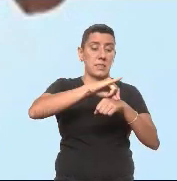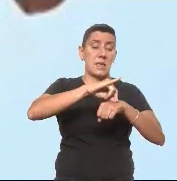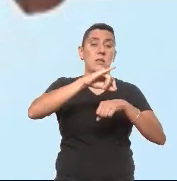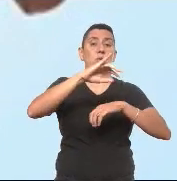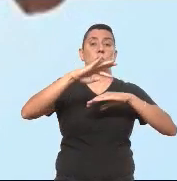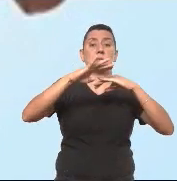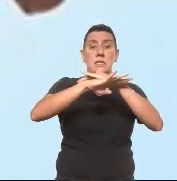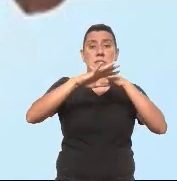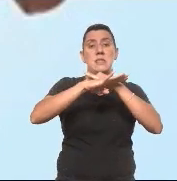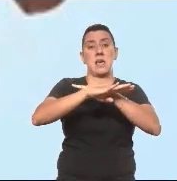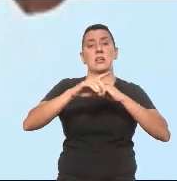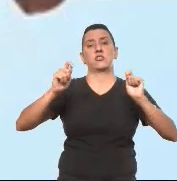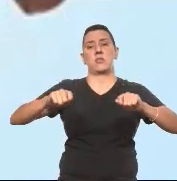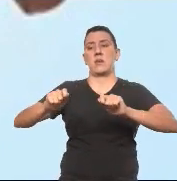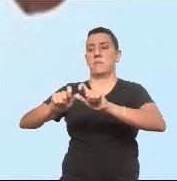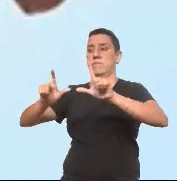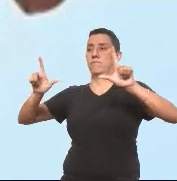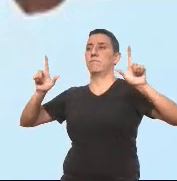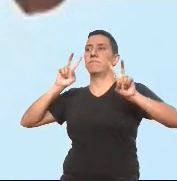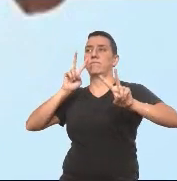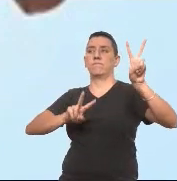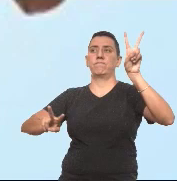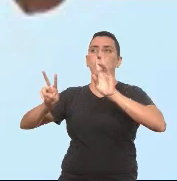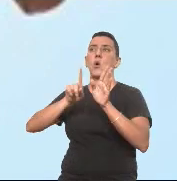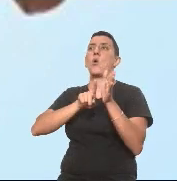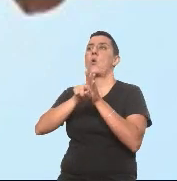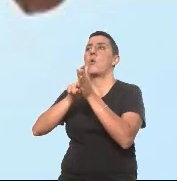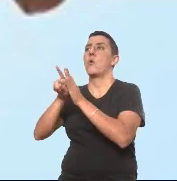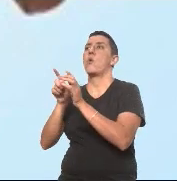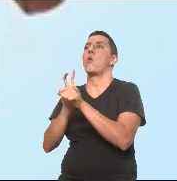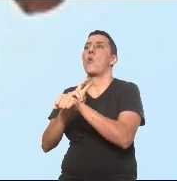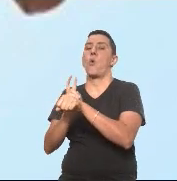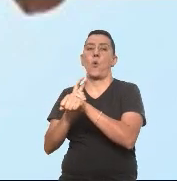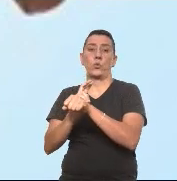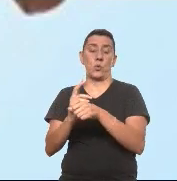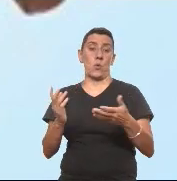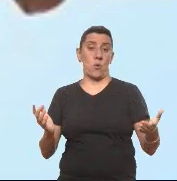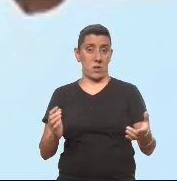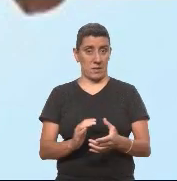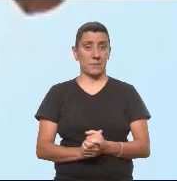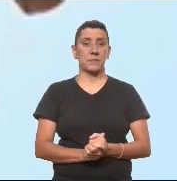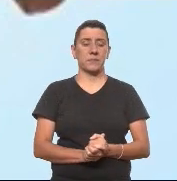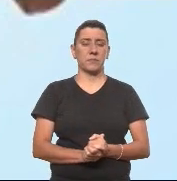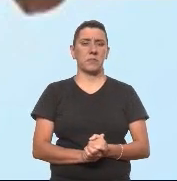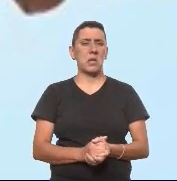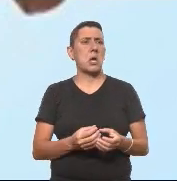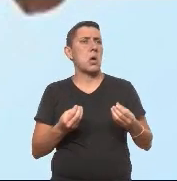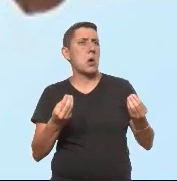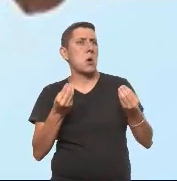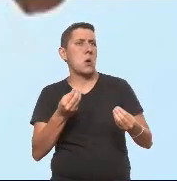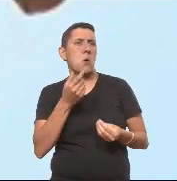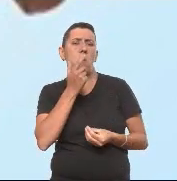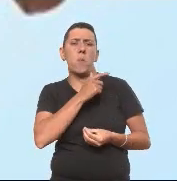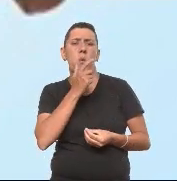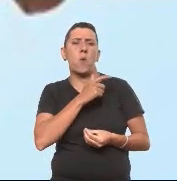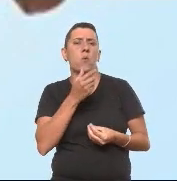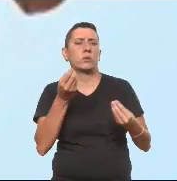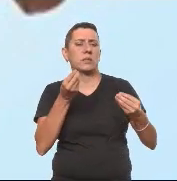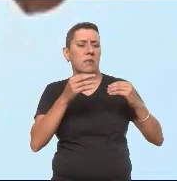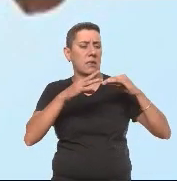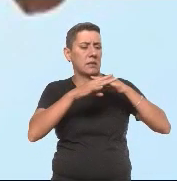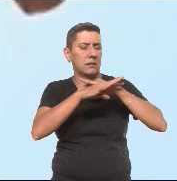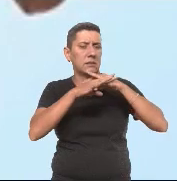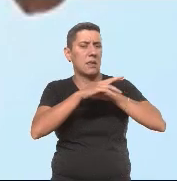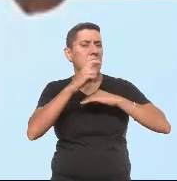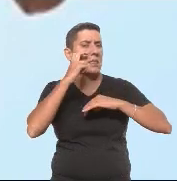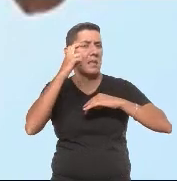de um grande painel de controle e é quais são os motores hoje que fazem toda essa transformação digital nas cidades e que